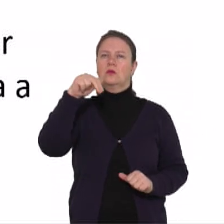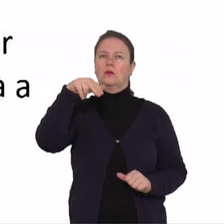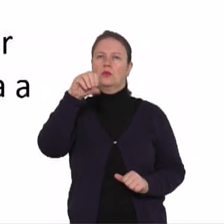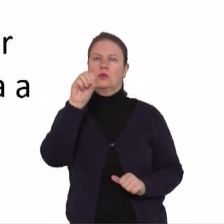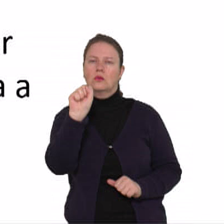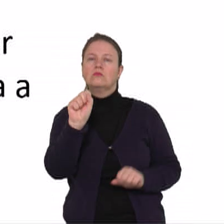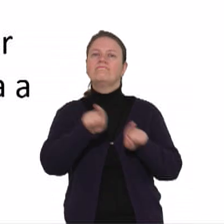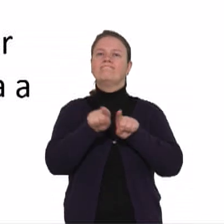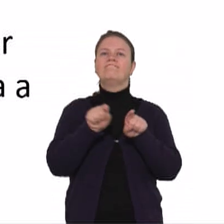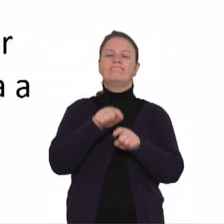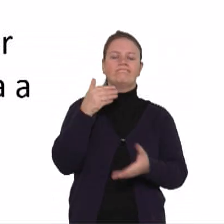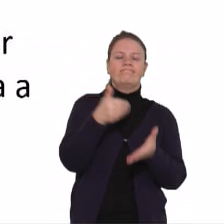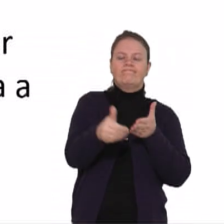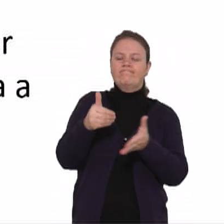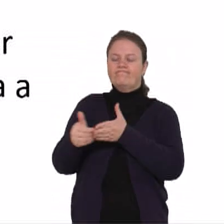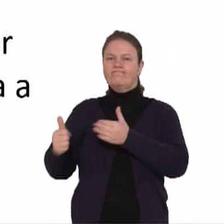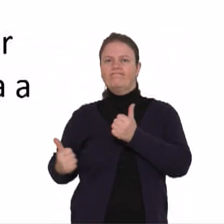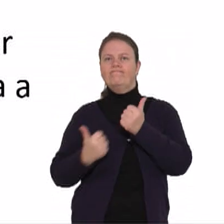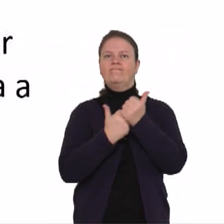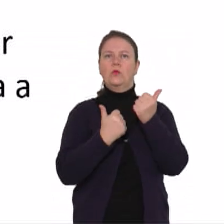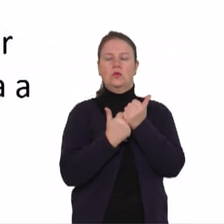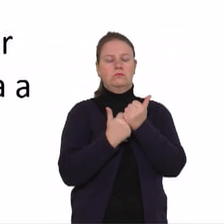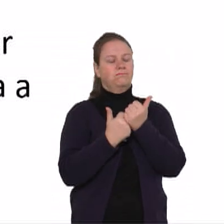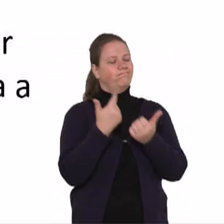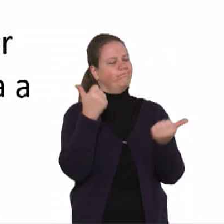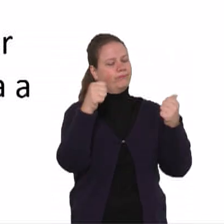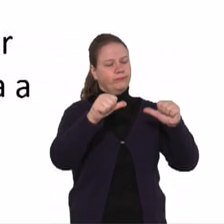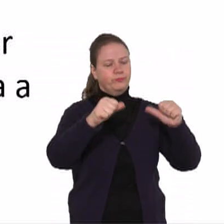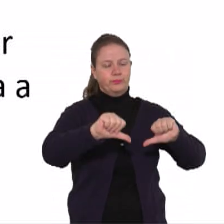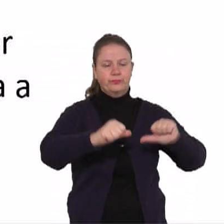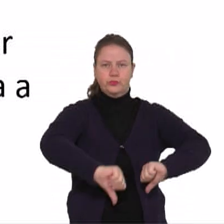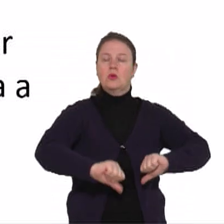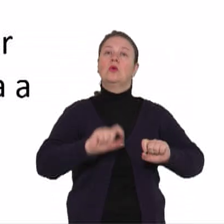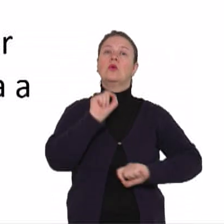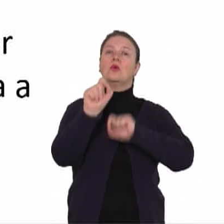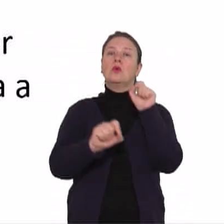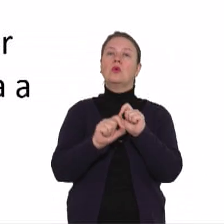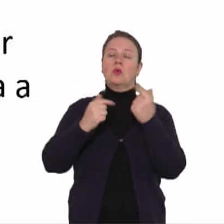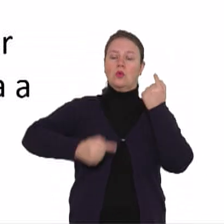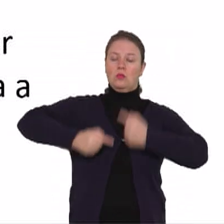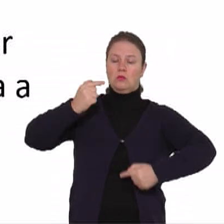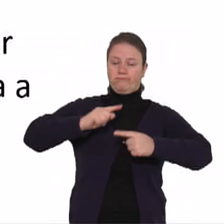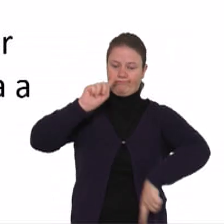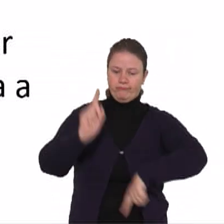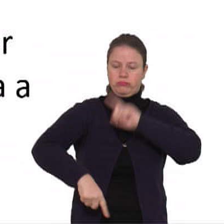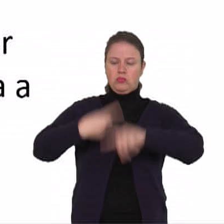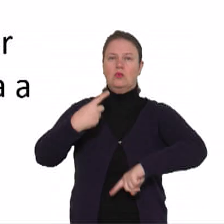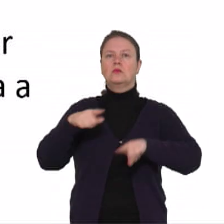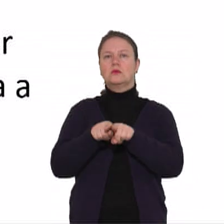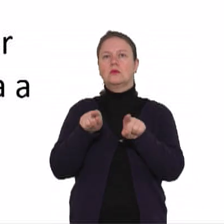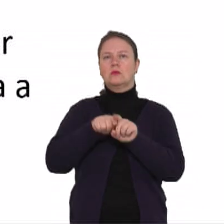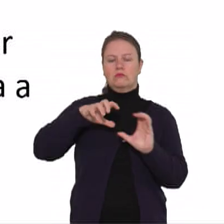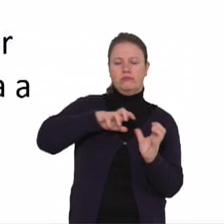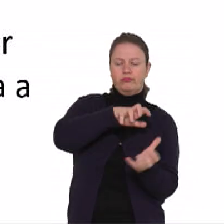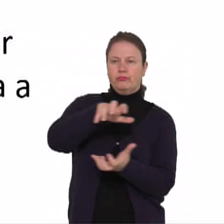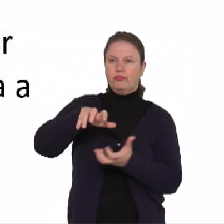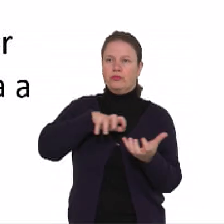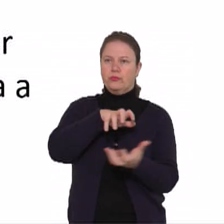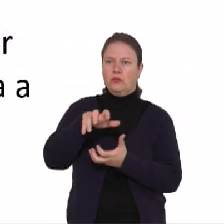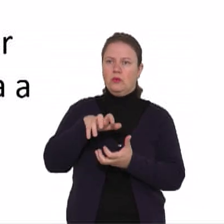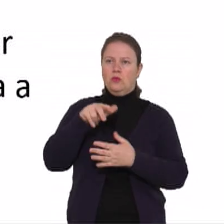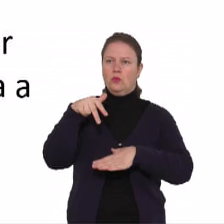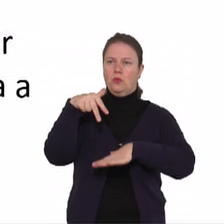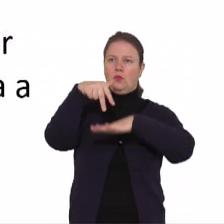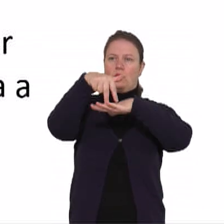França, foram perdendo apoio e força, tá? Os jacobinos são um dos partidos revolucionários, tá? Só que quando eles se